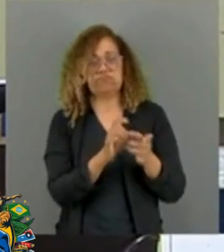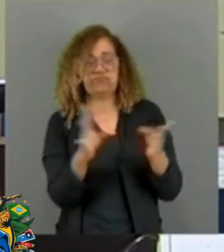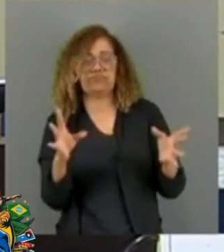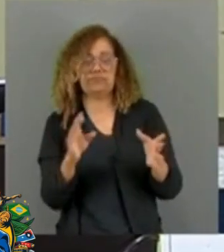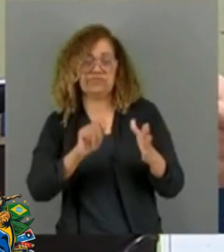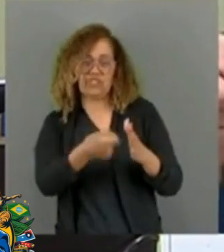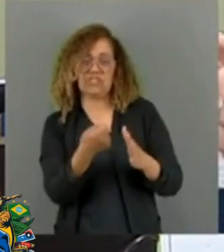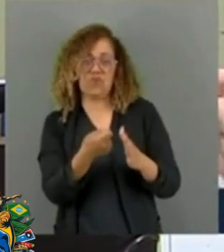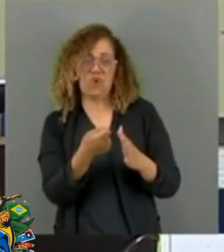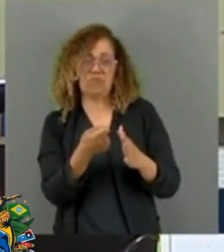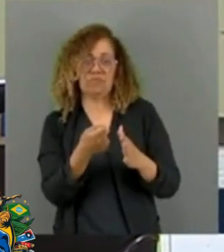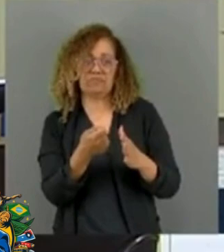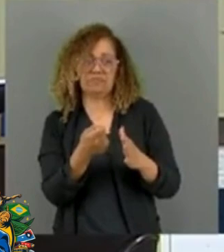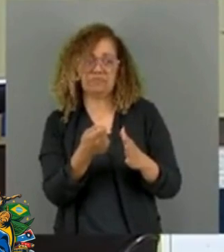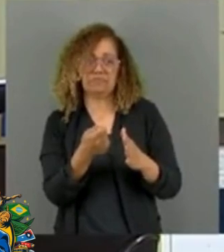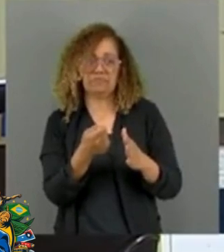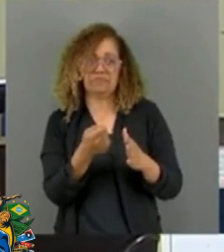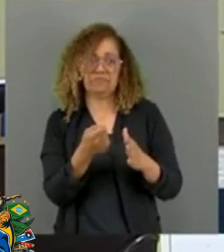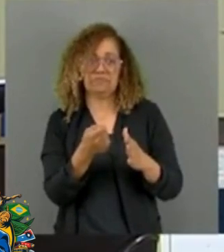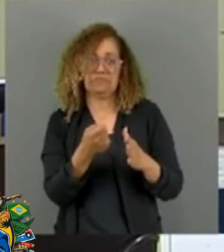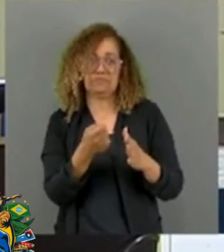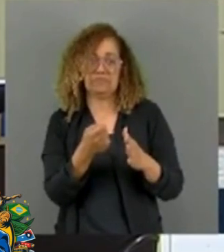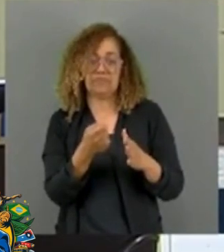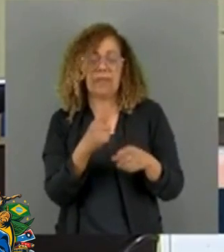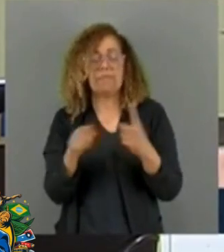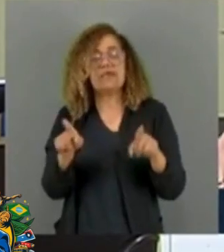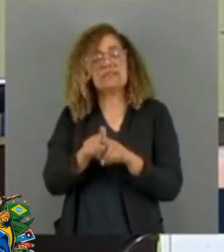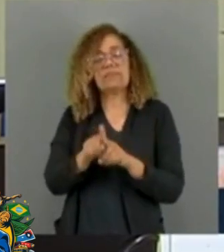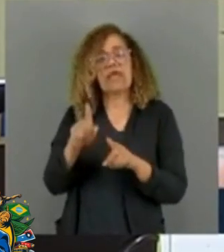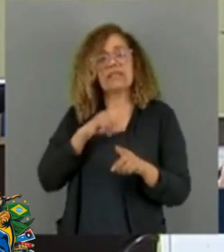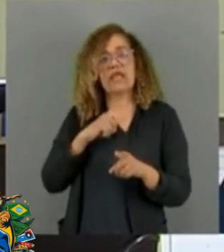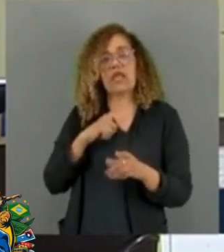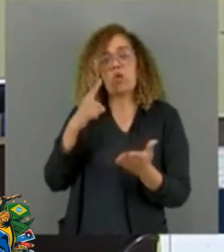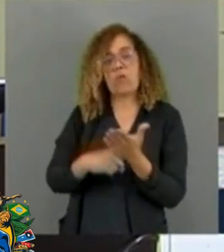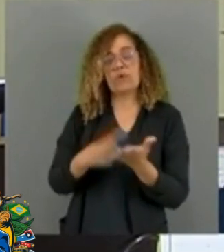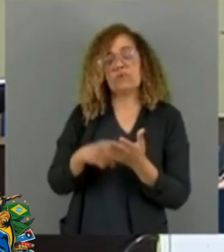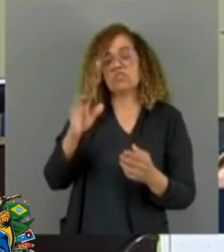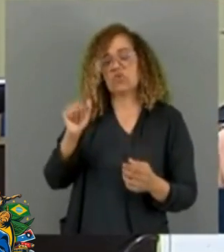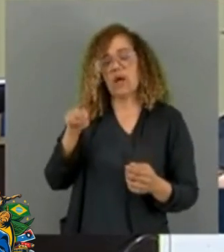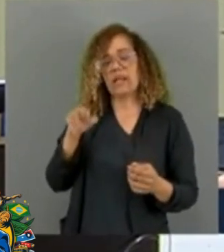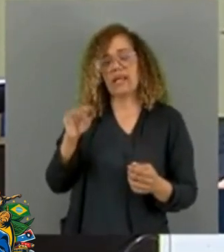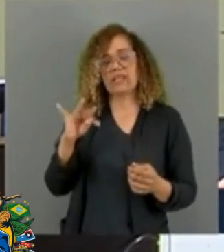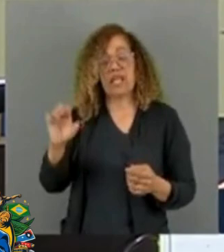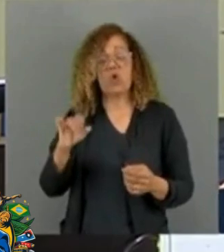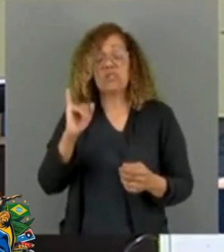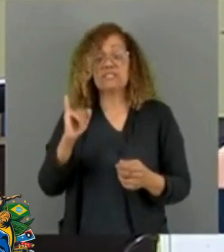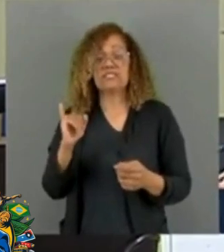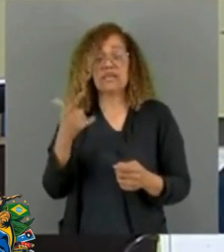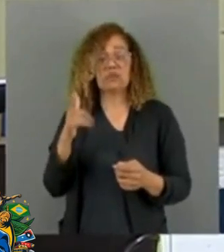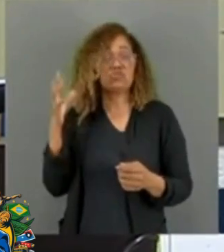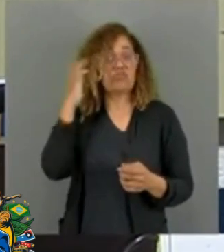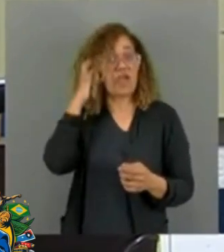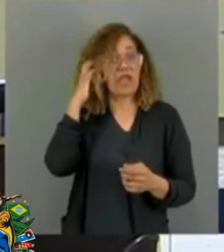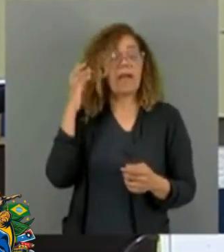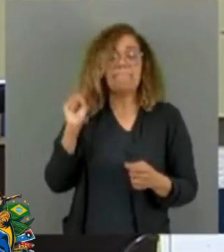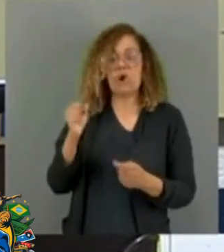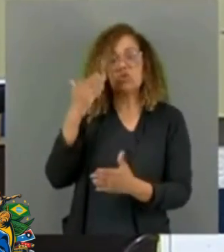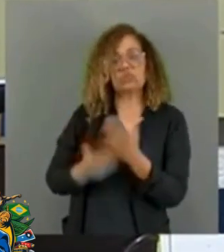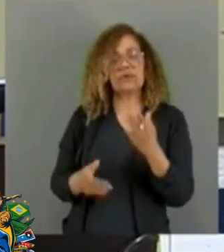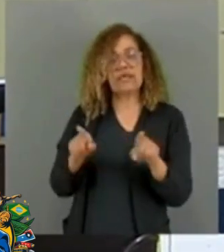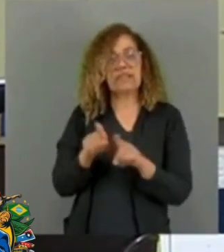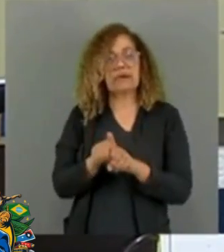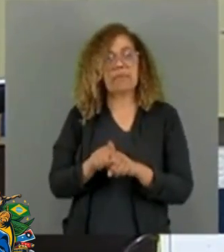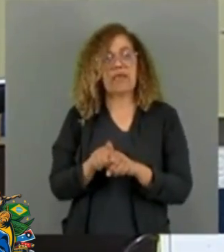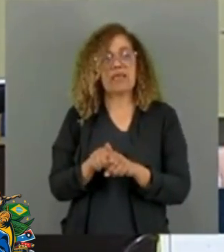Tem um detalhe, existe um protocolo, uma determinação da Anatel, dizendo que se a emissora ficar fora do ar por um determinado momento, a emissora poderia perder a sua